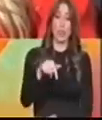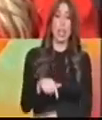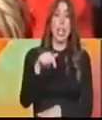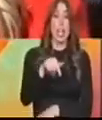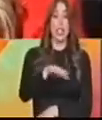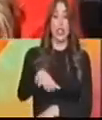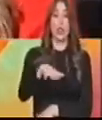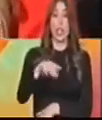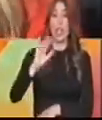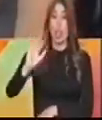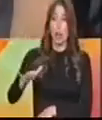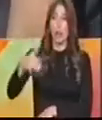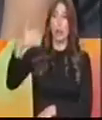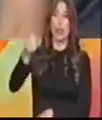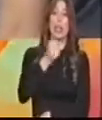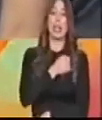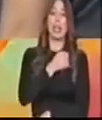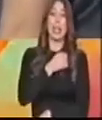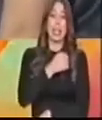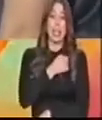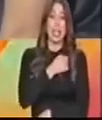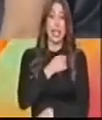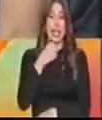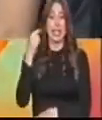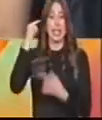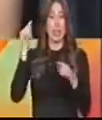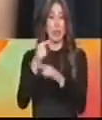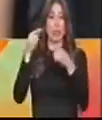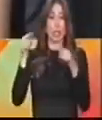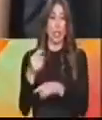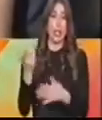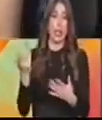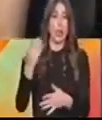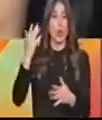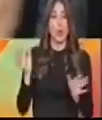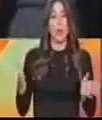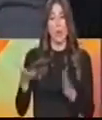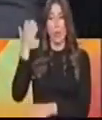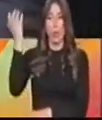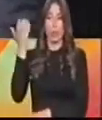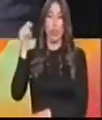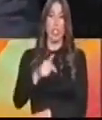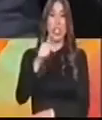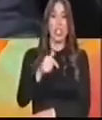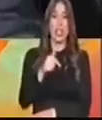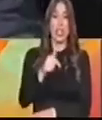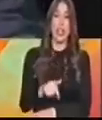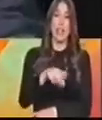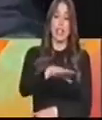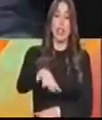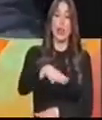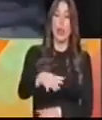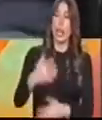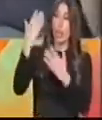nossa futura Casa da Música, o Ponto C, Criatividade e Cultura, e aqui neste local será a Praça de São Martinho, em homenagem ao nosso